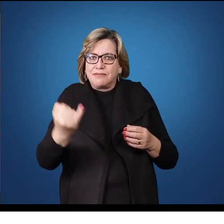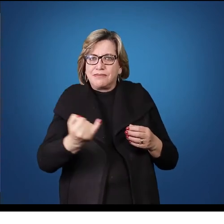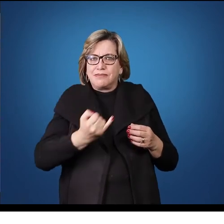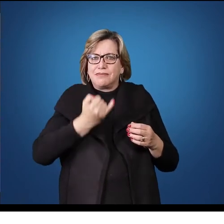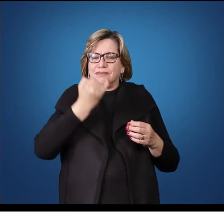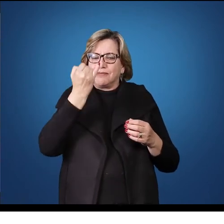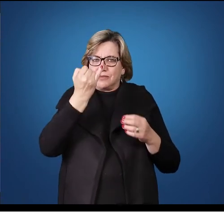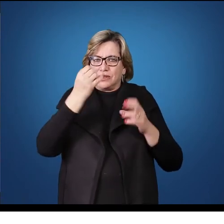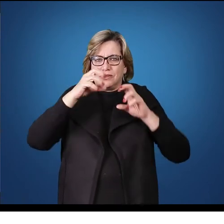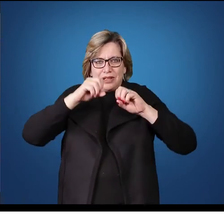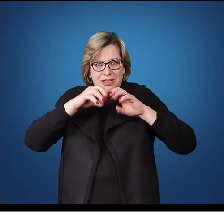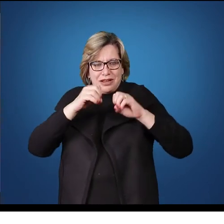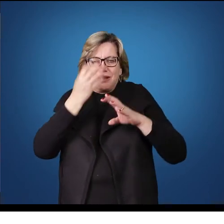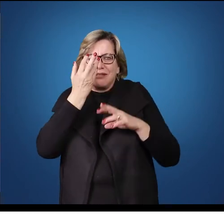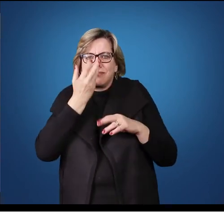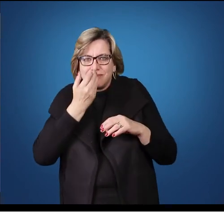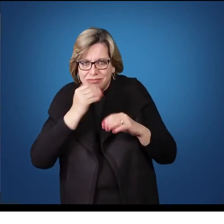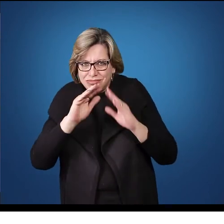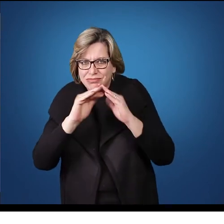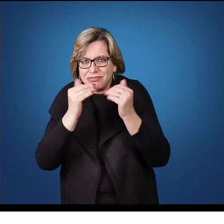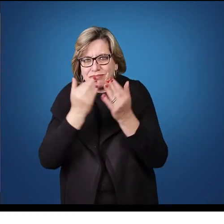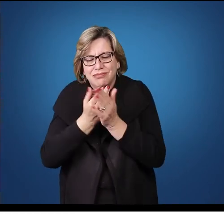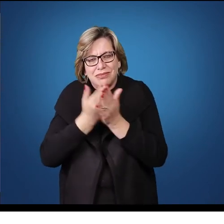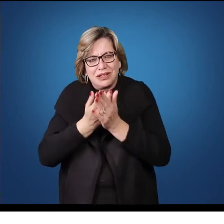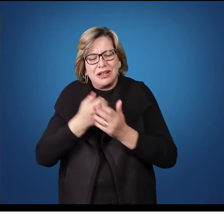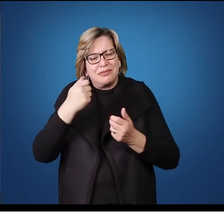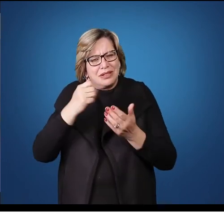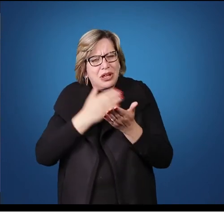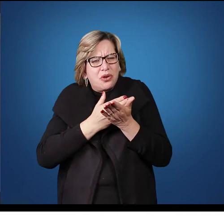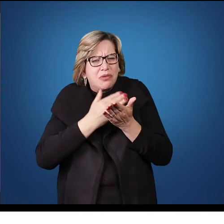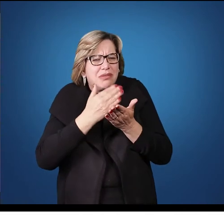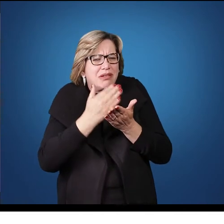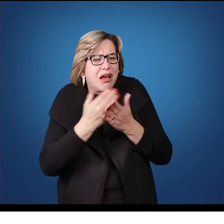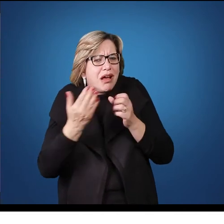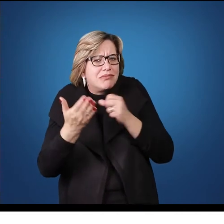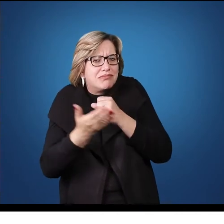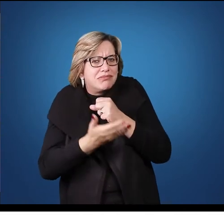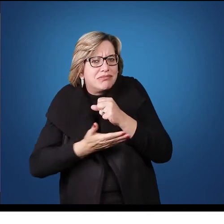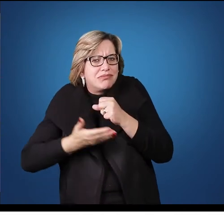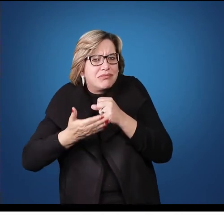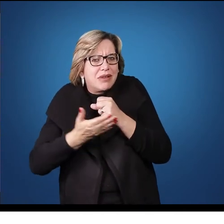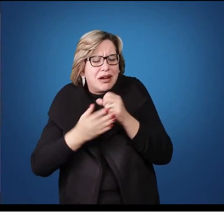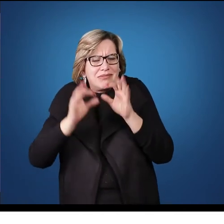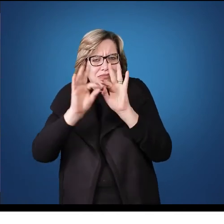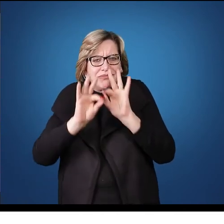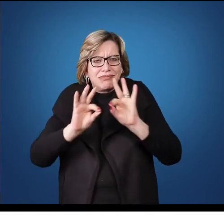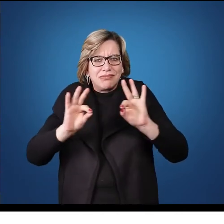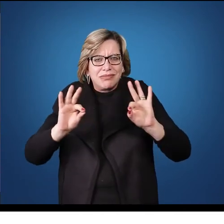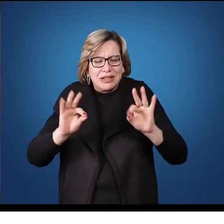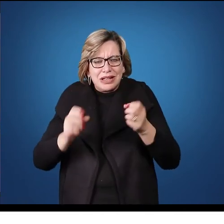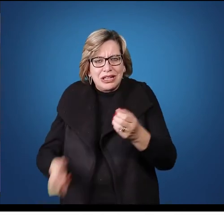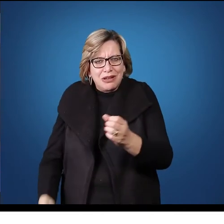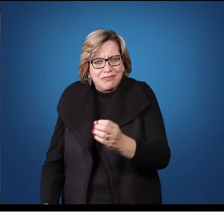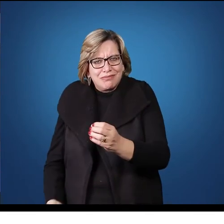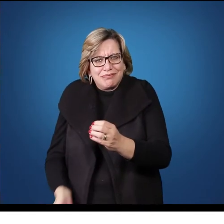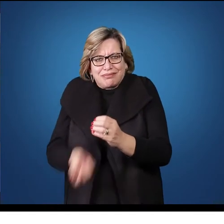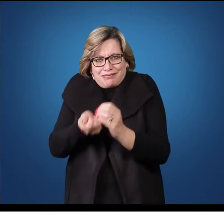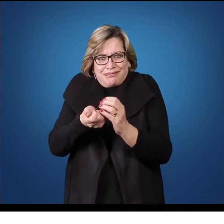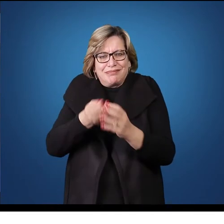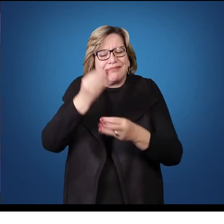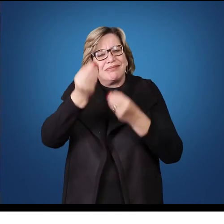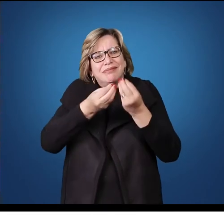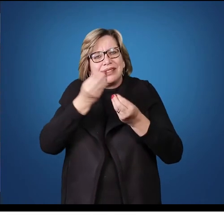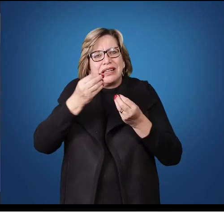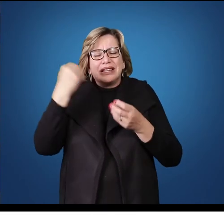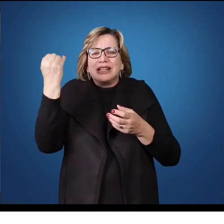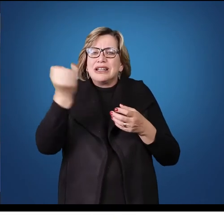ensino infantil e escolar, que nós comecemos pelo fundamento mais básico do saque, o movimento mais básico, que é o saque por baixo. Então é importante